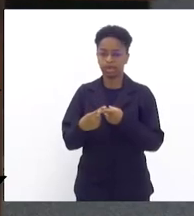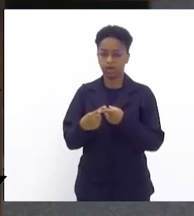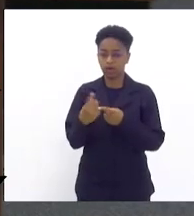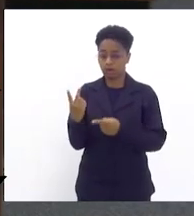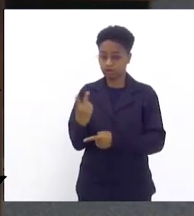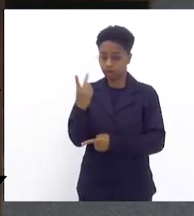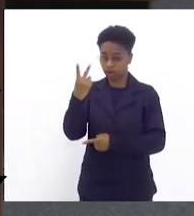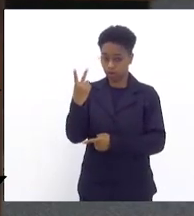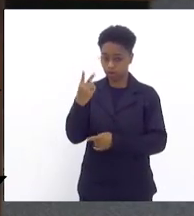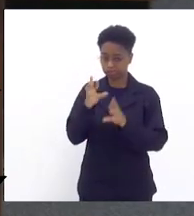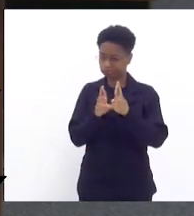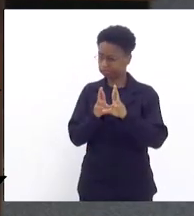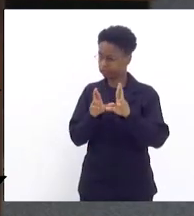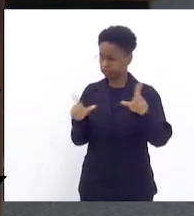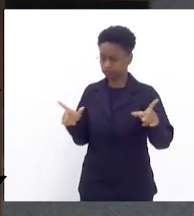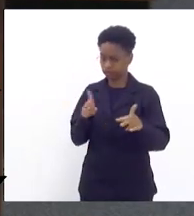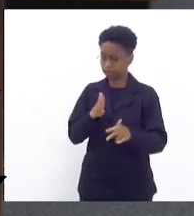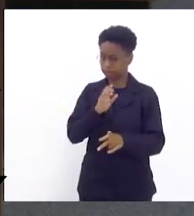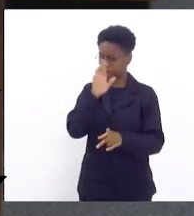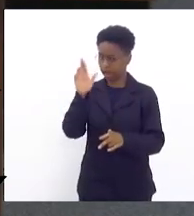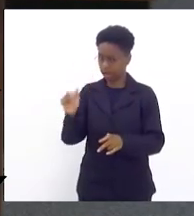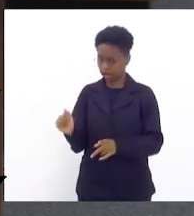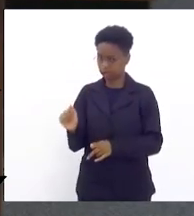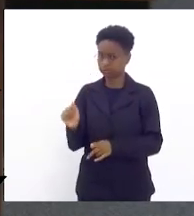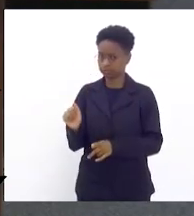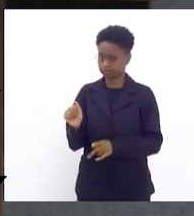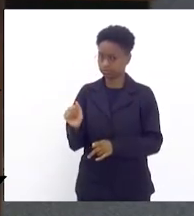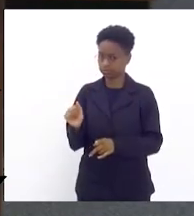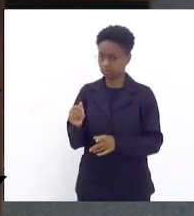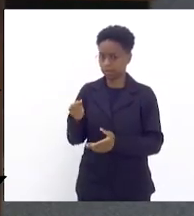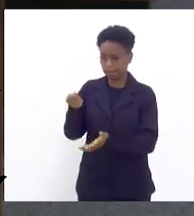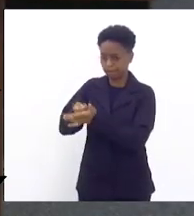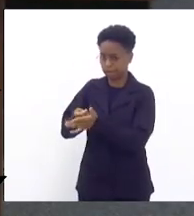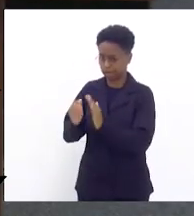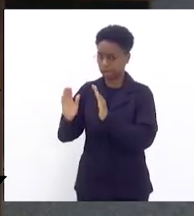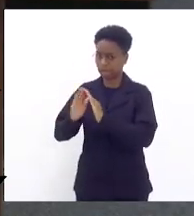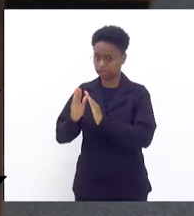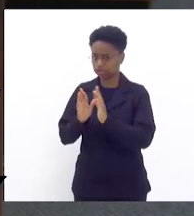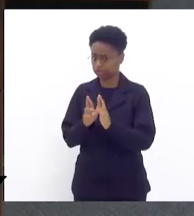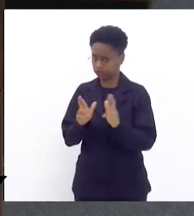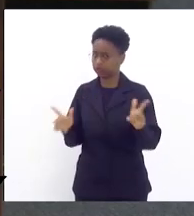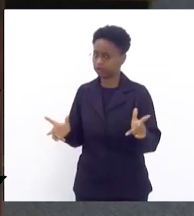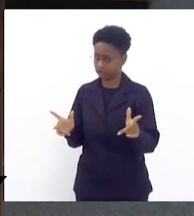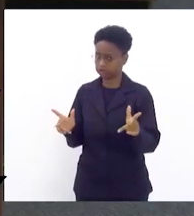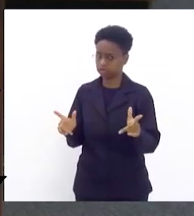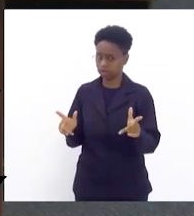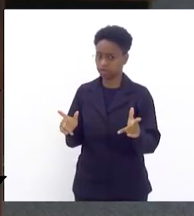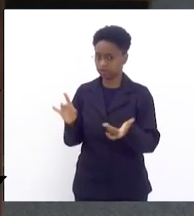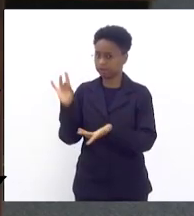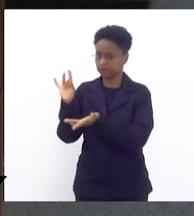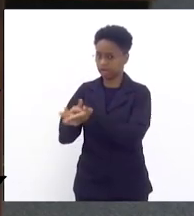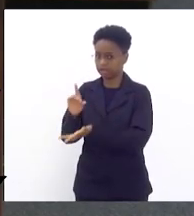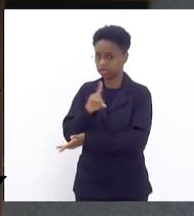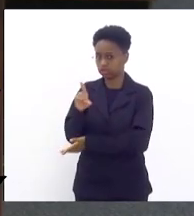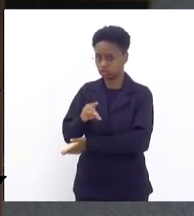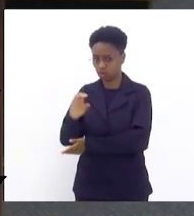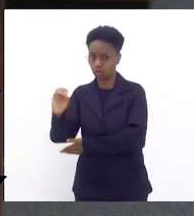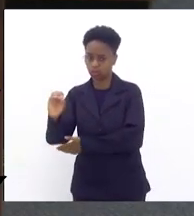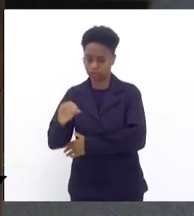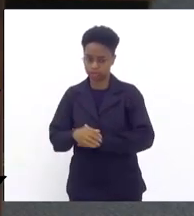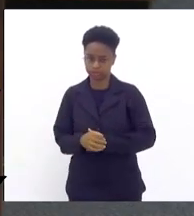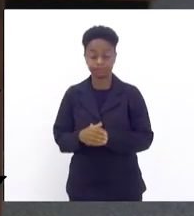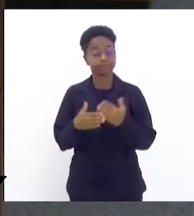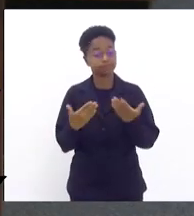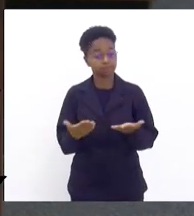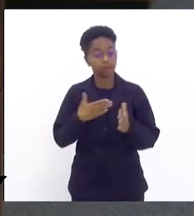metro quadrado é muito diferente da Barra, né, para a nossa região lá da verdadeira Zona Oeste, né. A